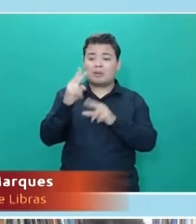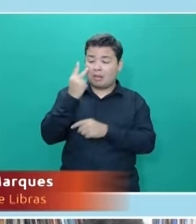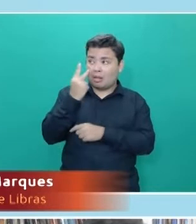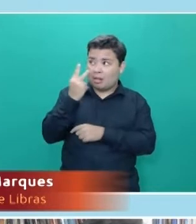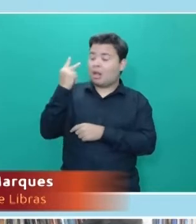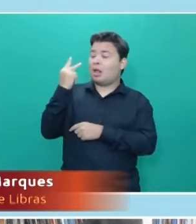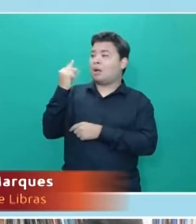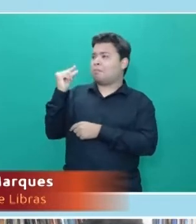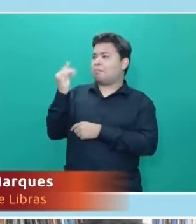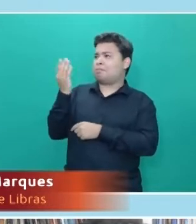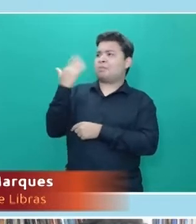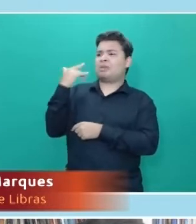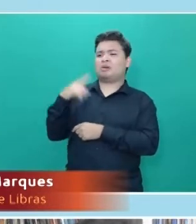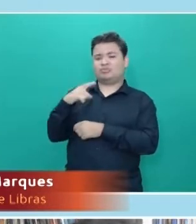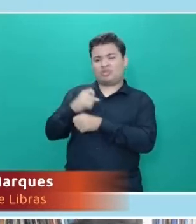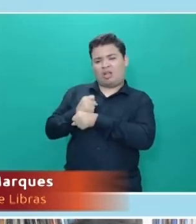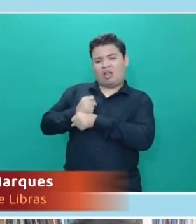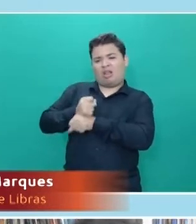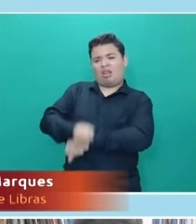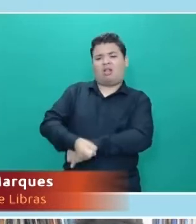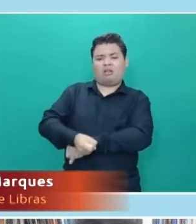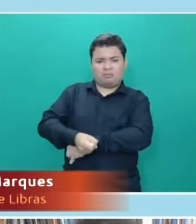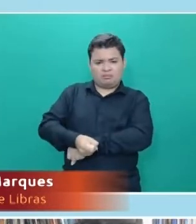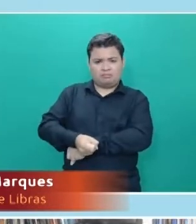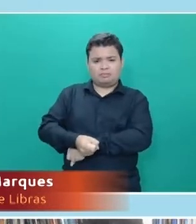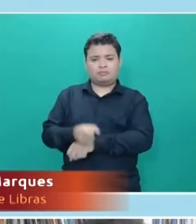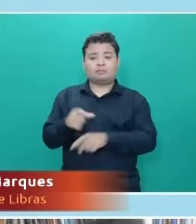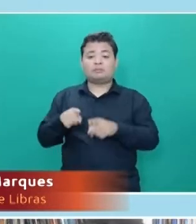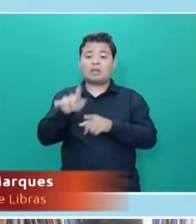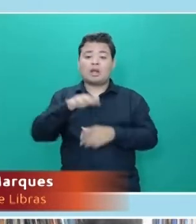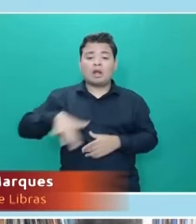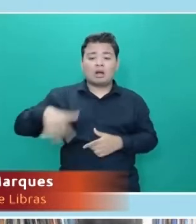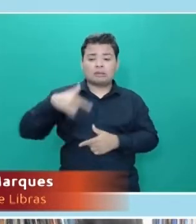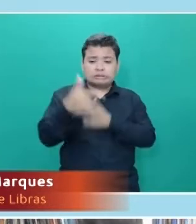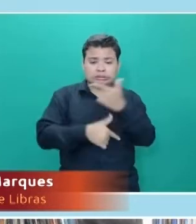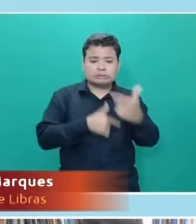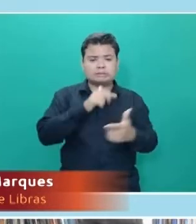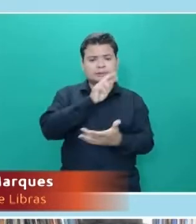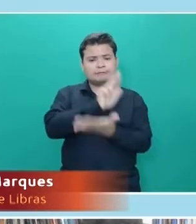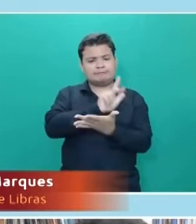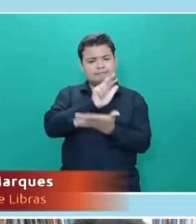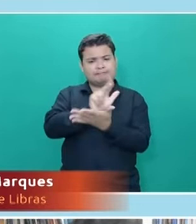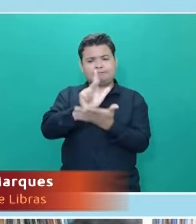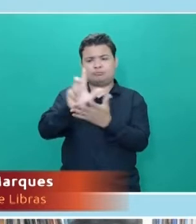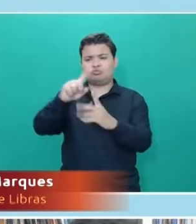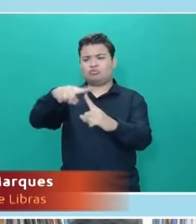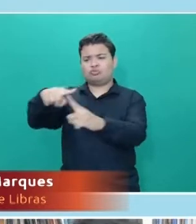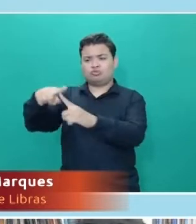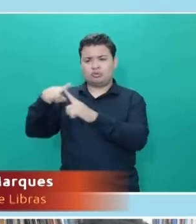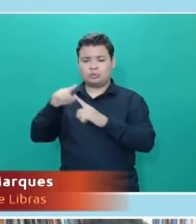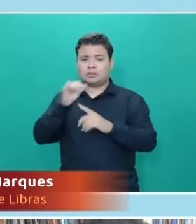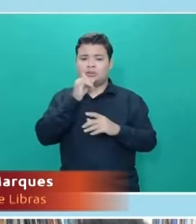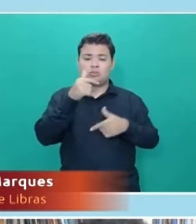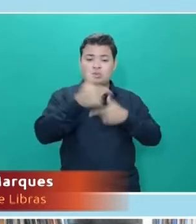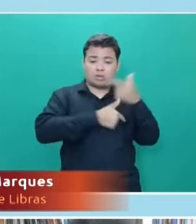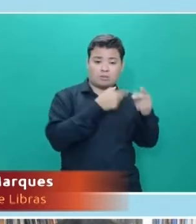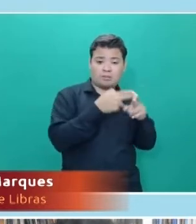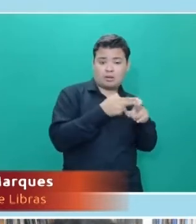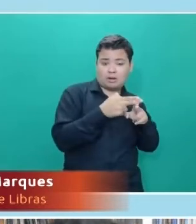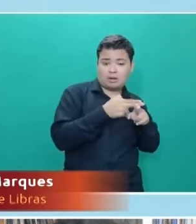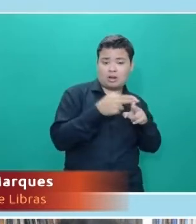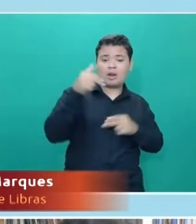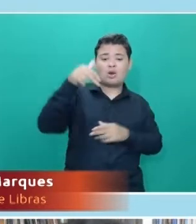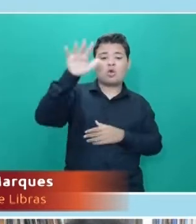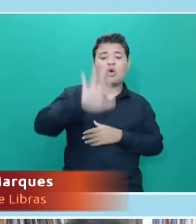frente nossa, um país com mercado de trabalho diverso, ou seja, trabalhar com carteira assinada no Nordeste,